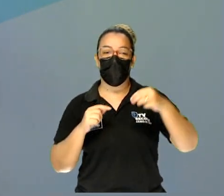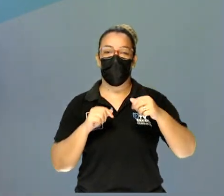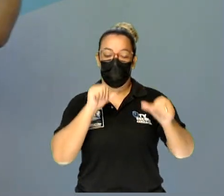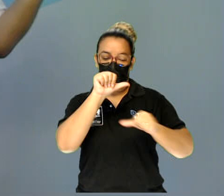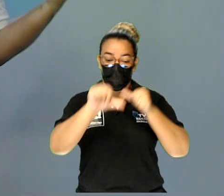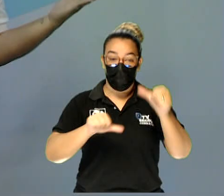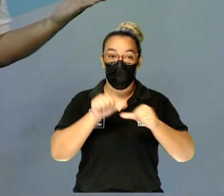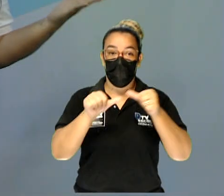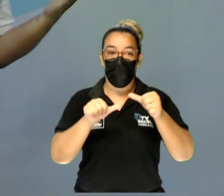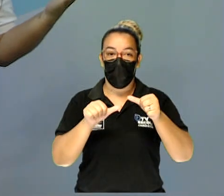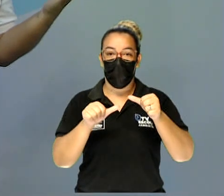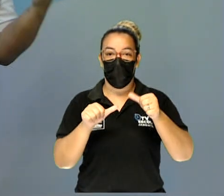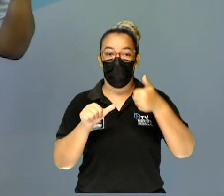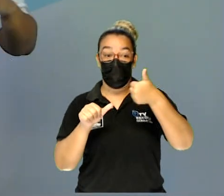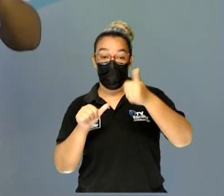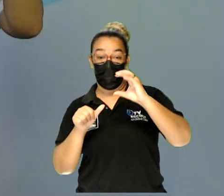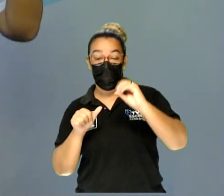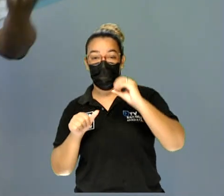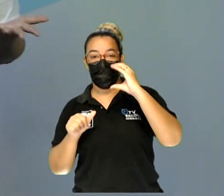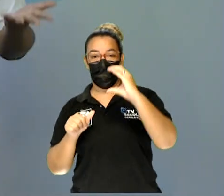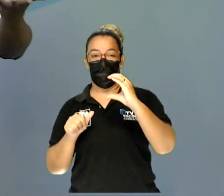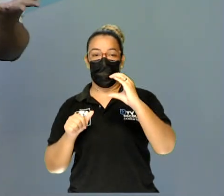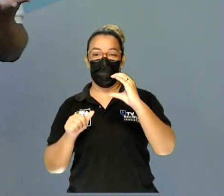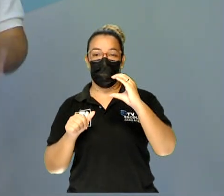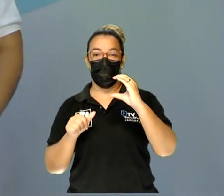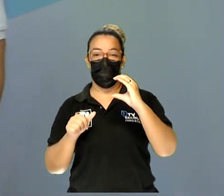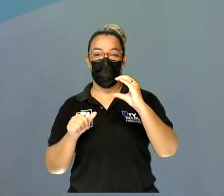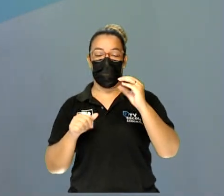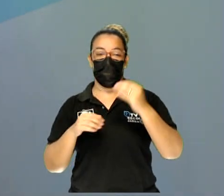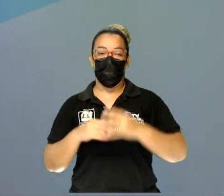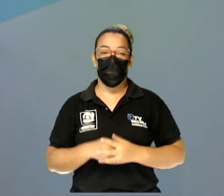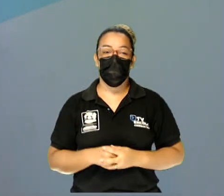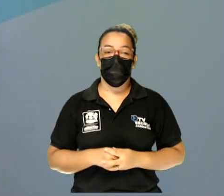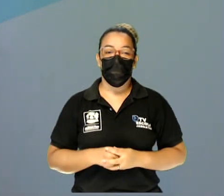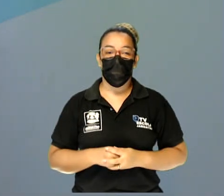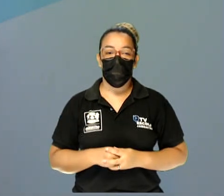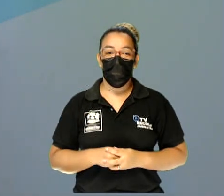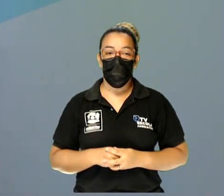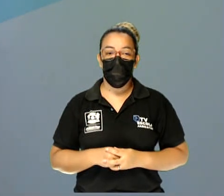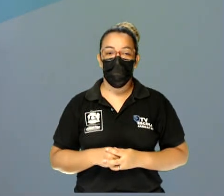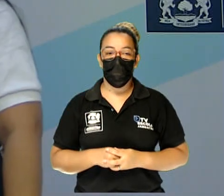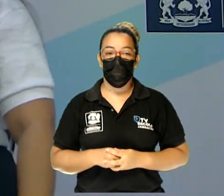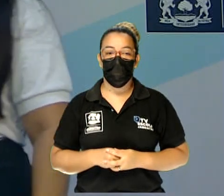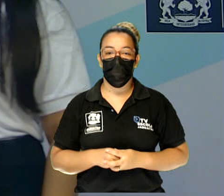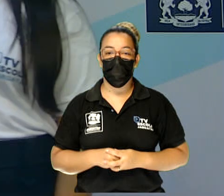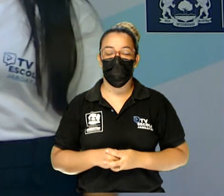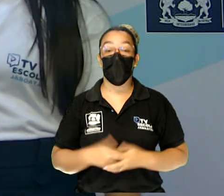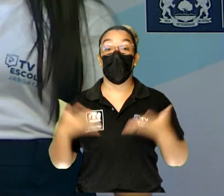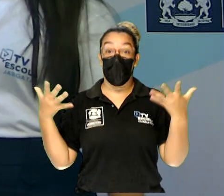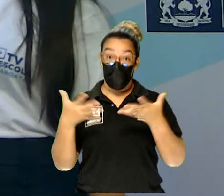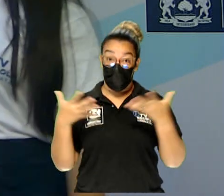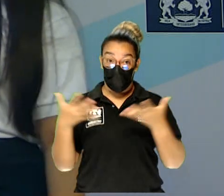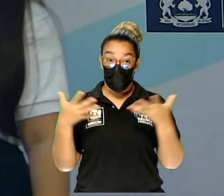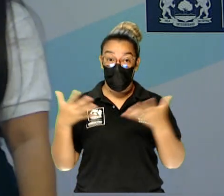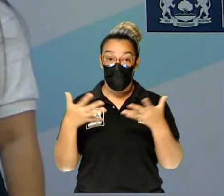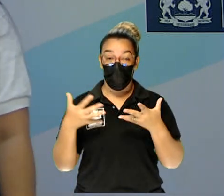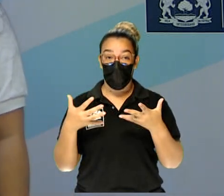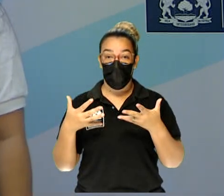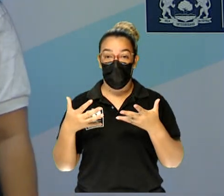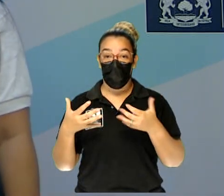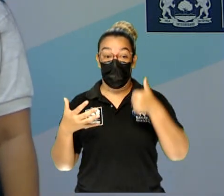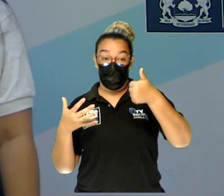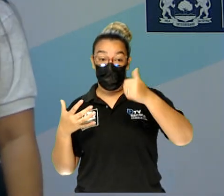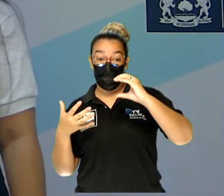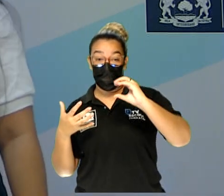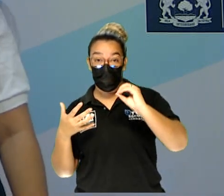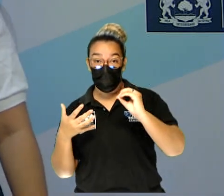em 10 centenas. Vamos desagrupar novamente. Bora lá? Então, agora ficou as 10